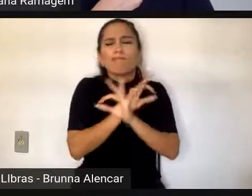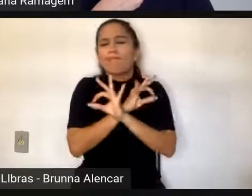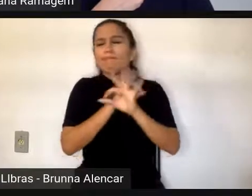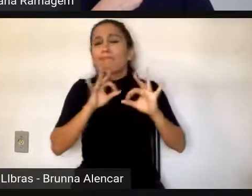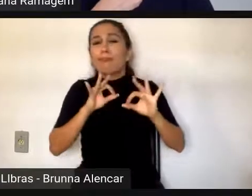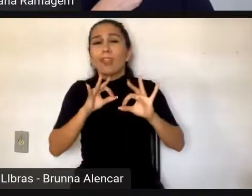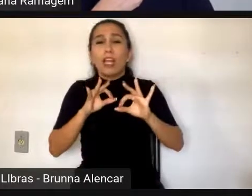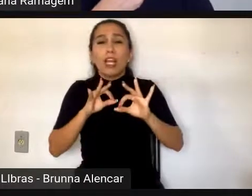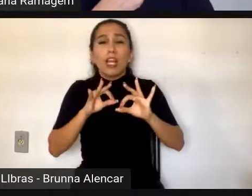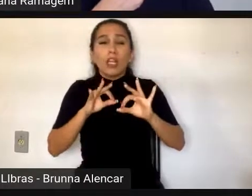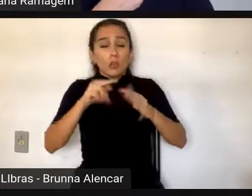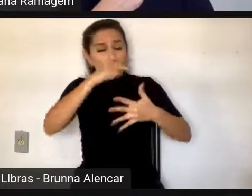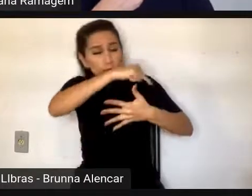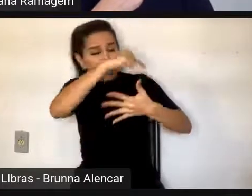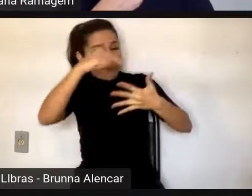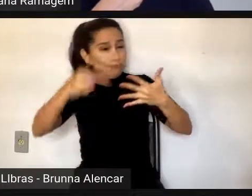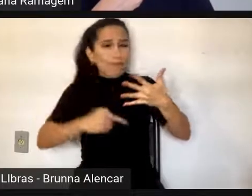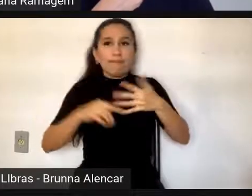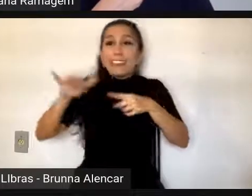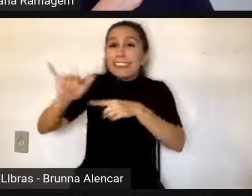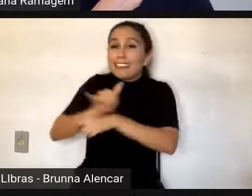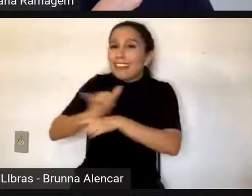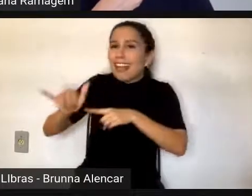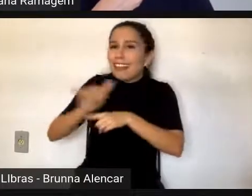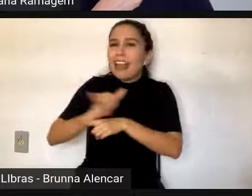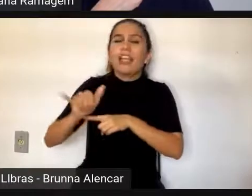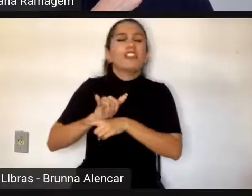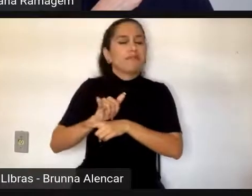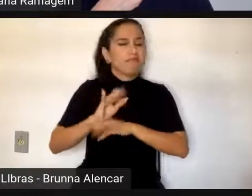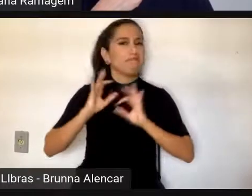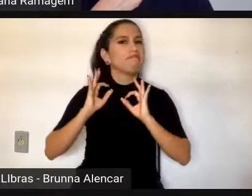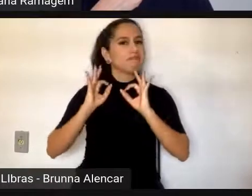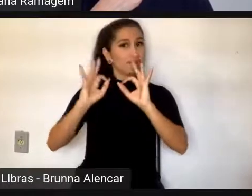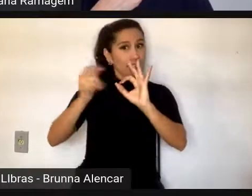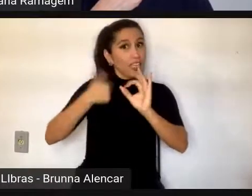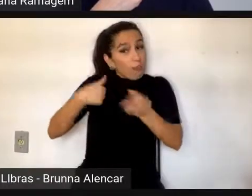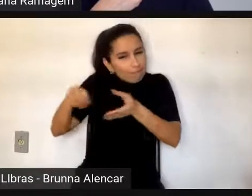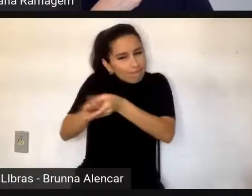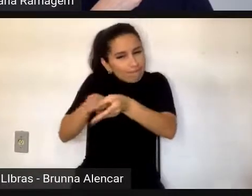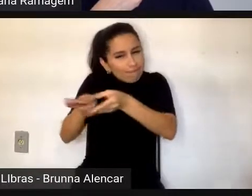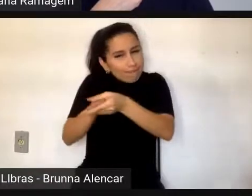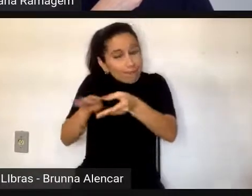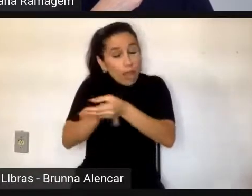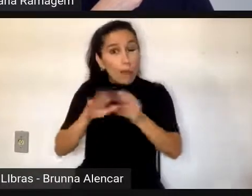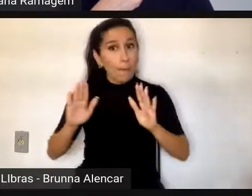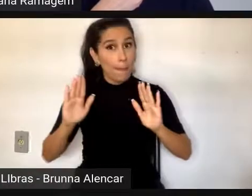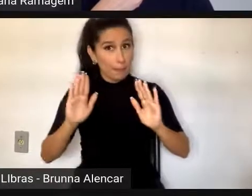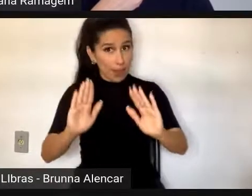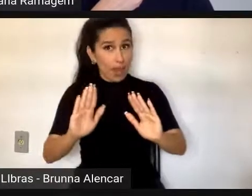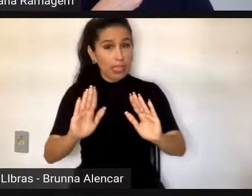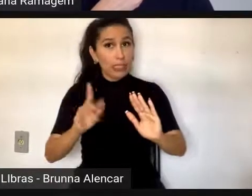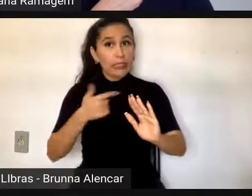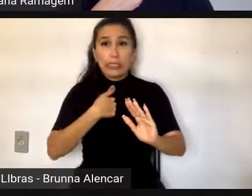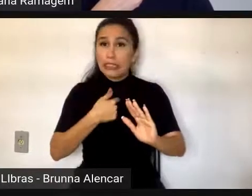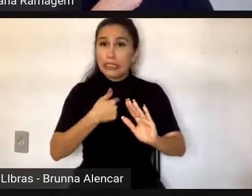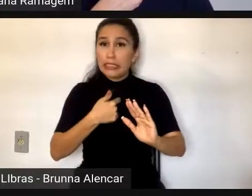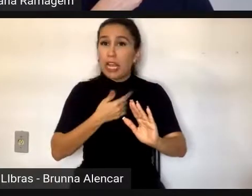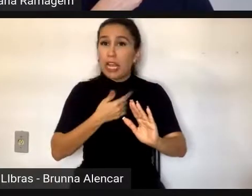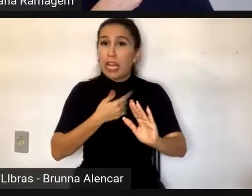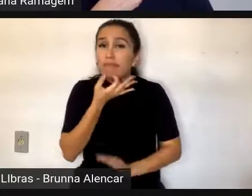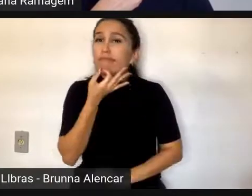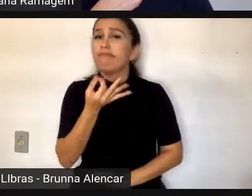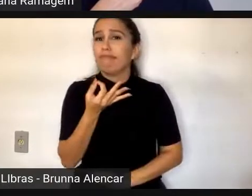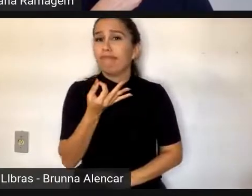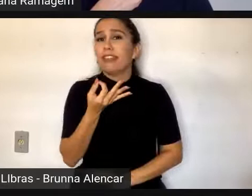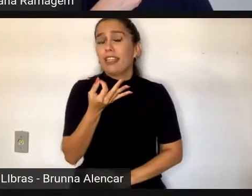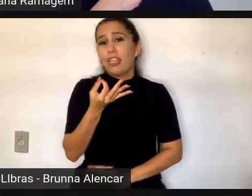estratégias que acabam funcionando e que eu costumo recomendar. Agora, uma coisa bem importante, eu vou até usar um exemplo de um e-mail que eu